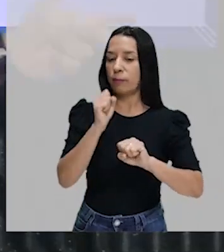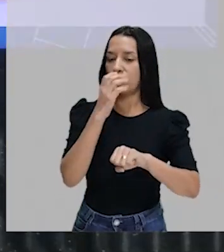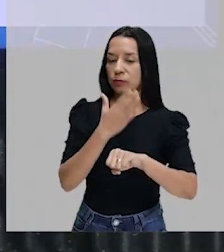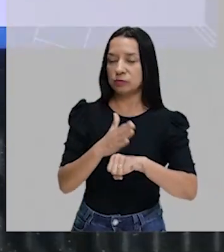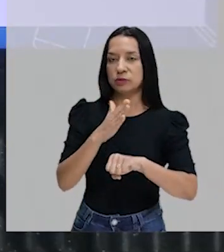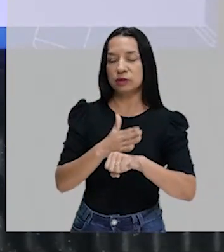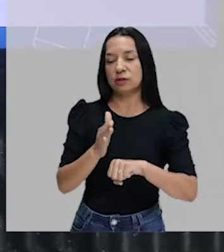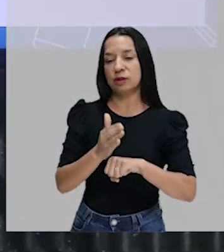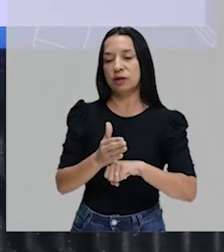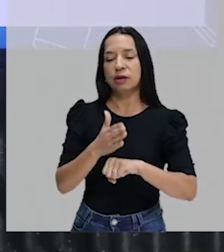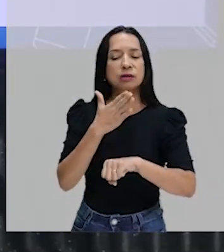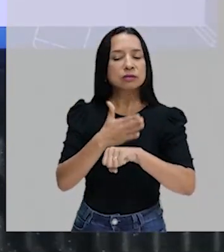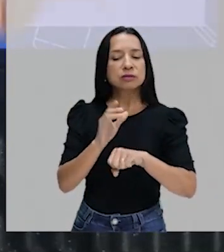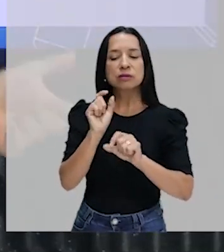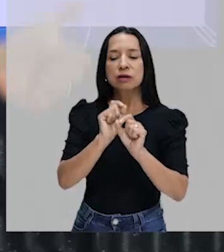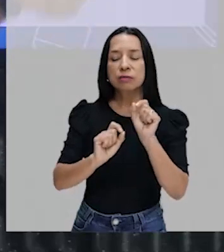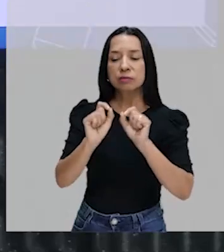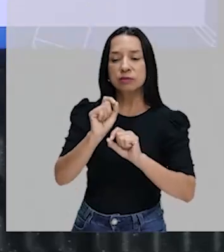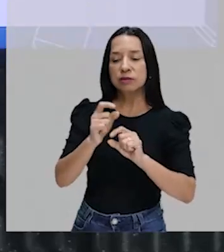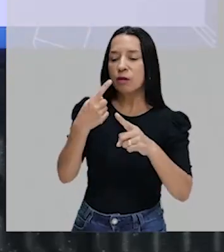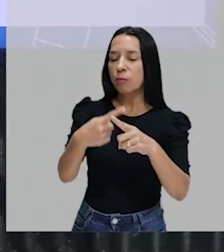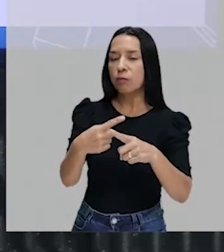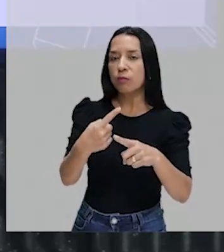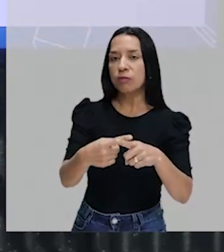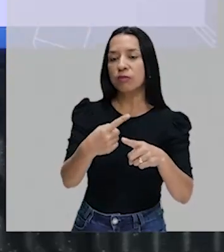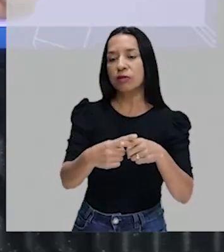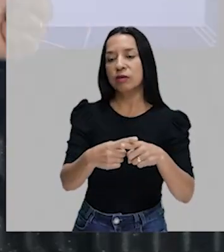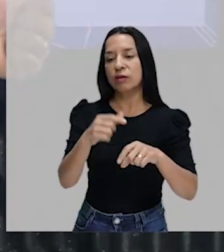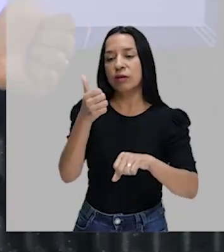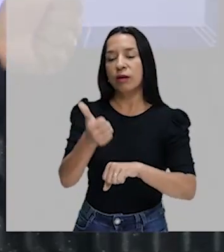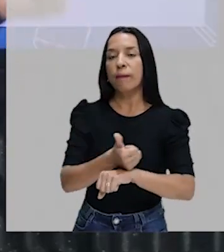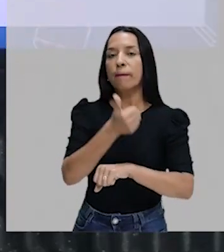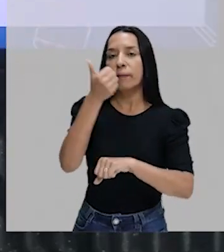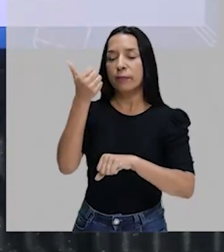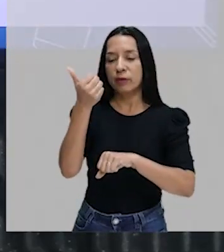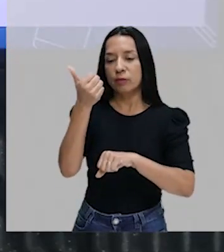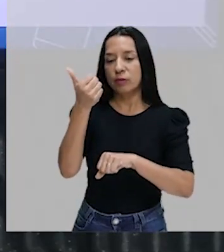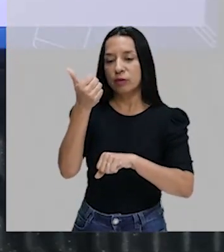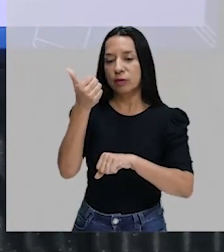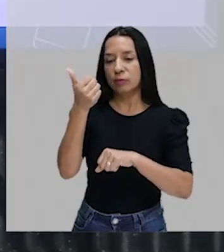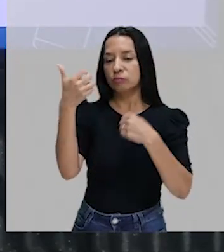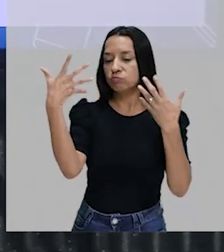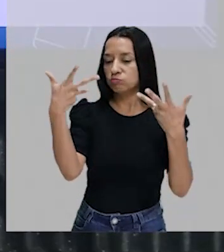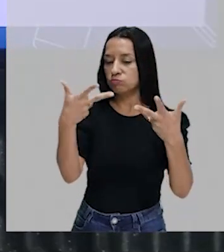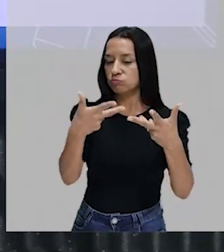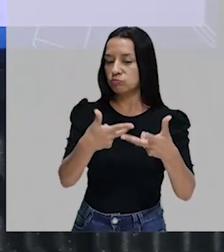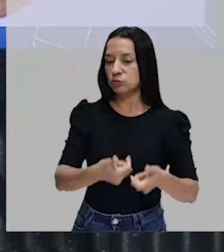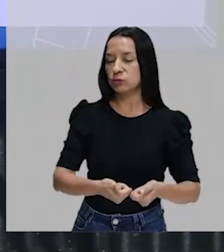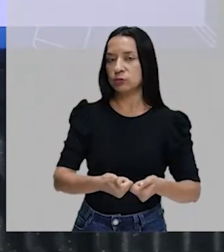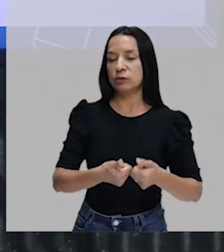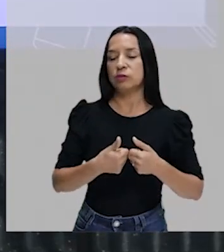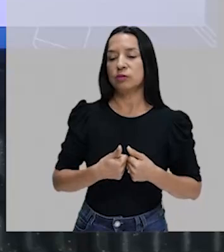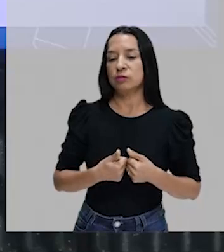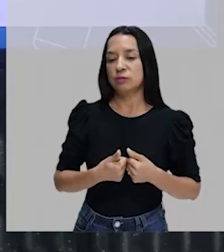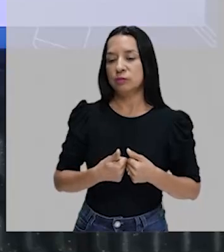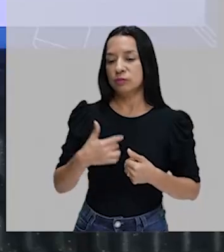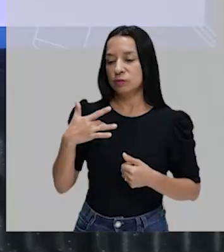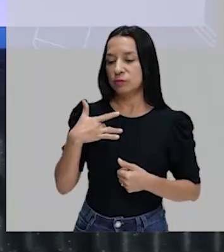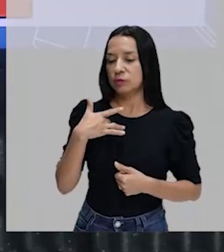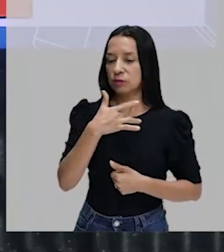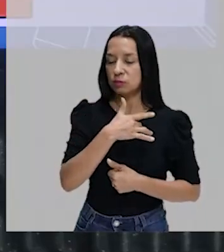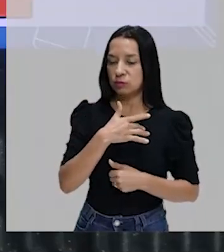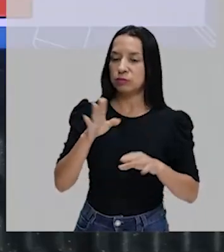treinar. Treinar para quê? Para melhorar o seu rendimento. Melhorar a sua